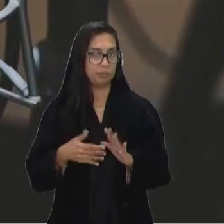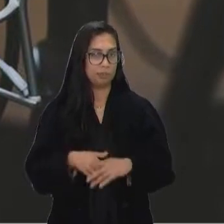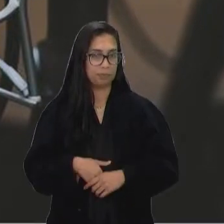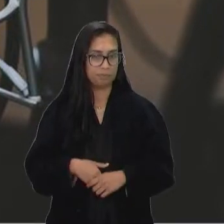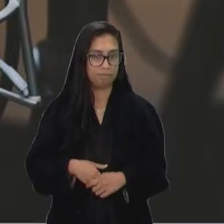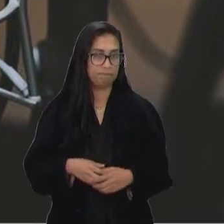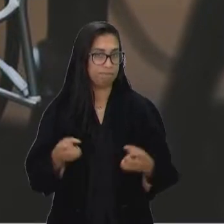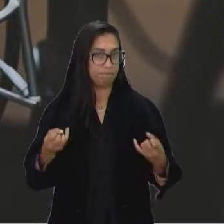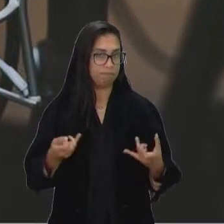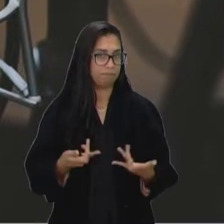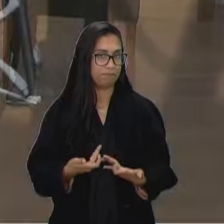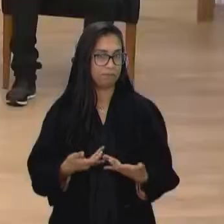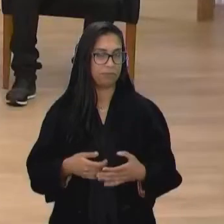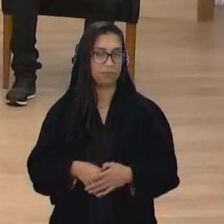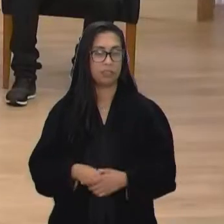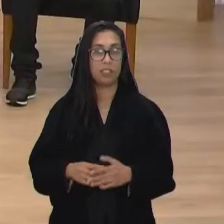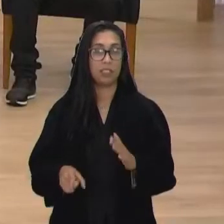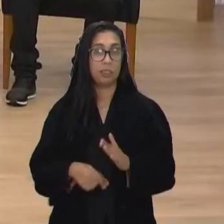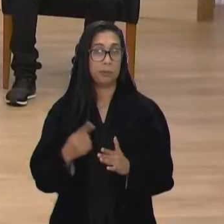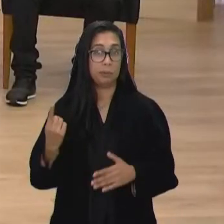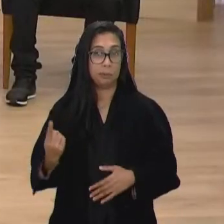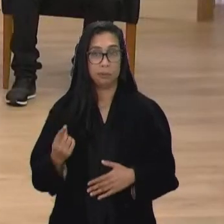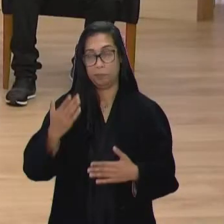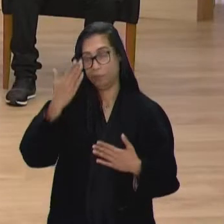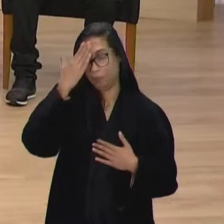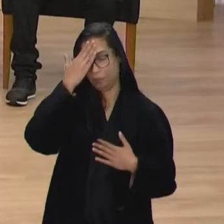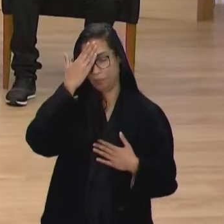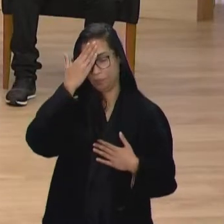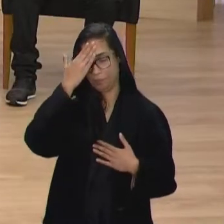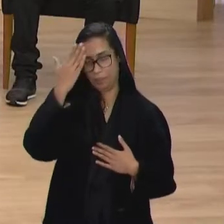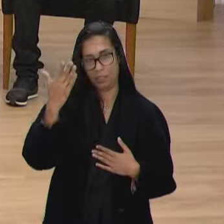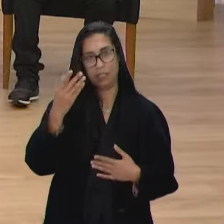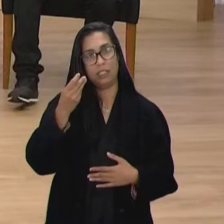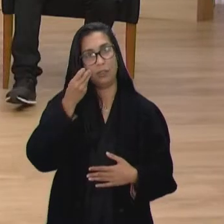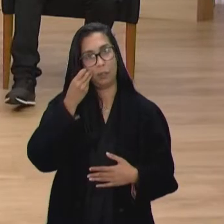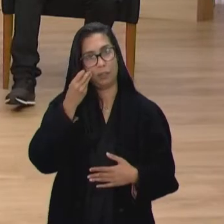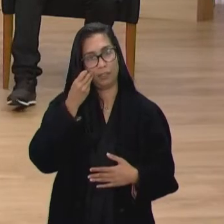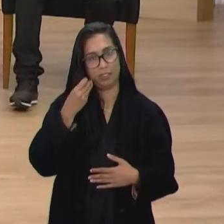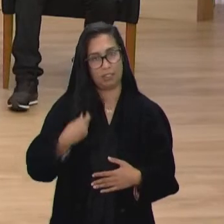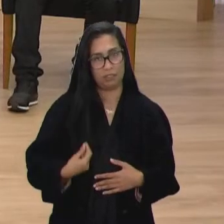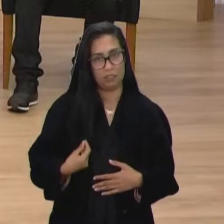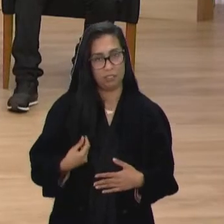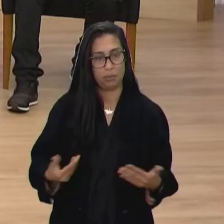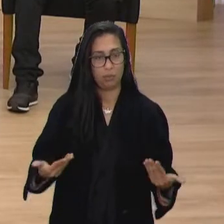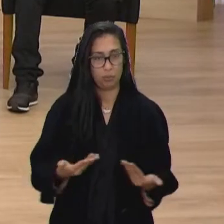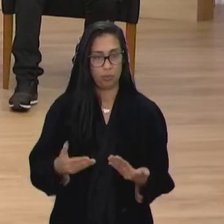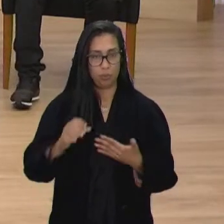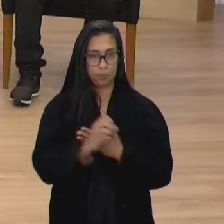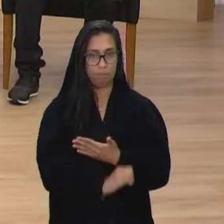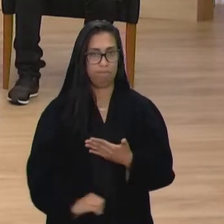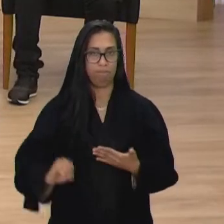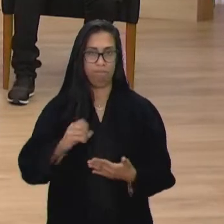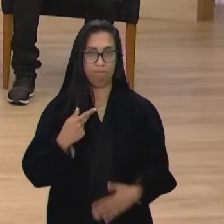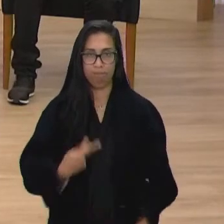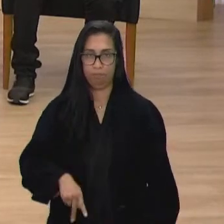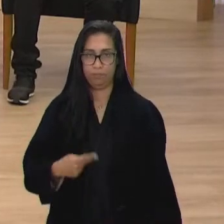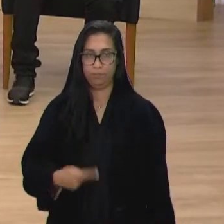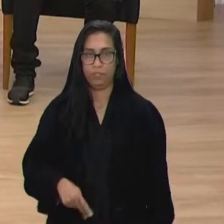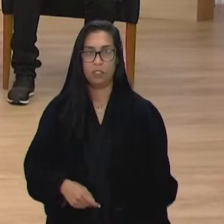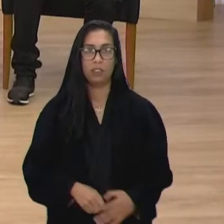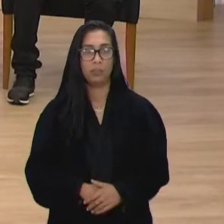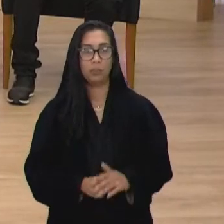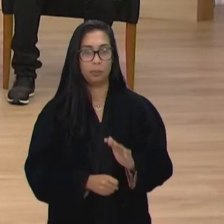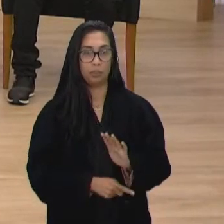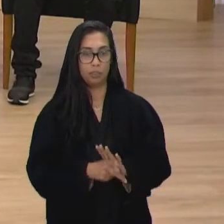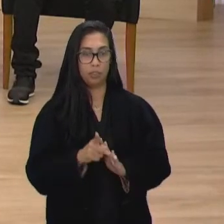Bom, primeiramente, muito obrigado por a oportunidade de estar aqui no Centro de Mídias. O nosso projeto foi a construção e vivência da